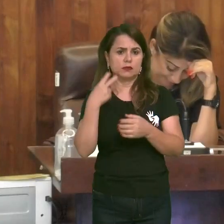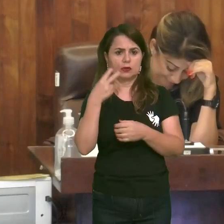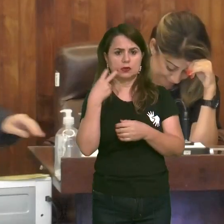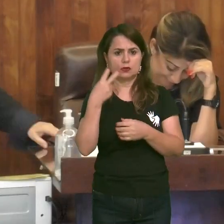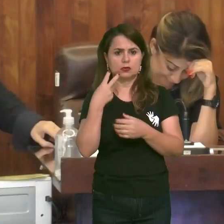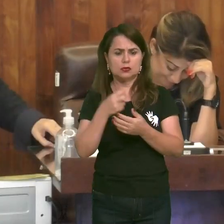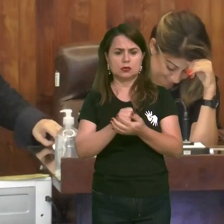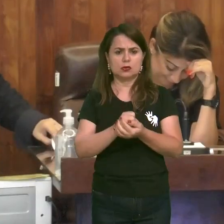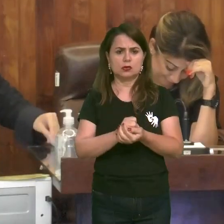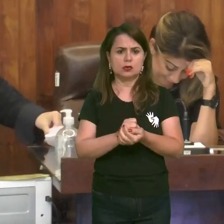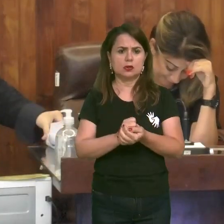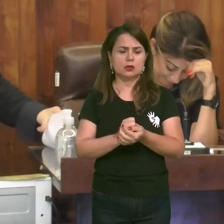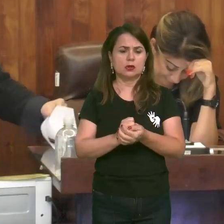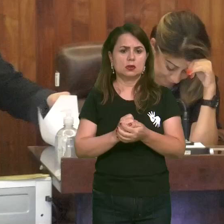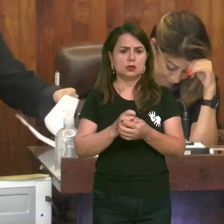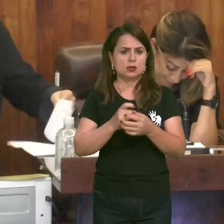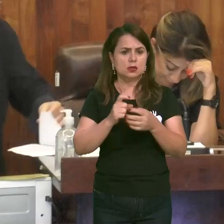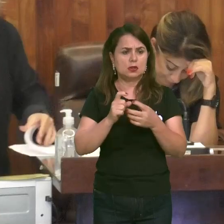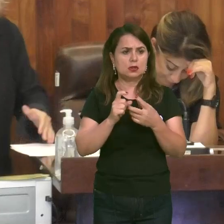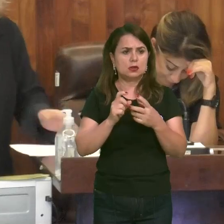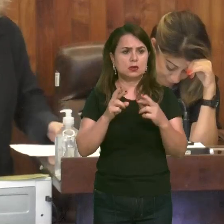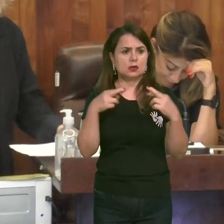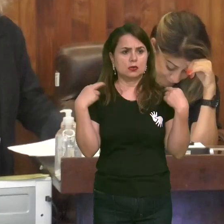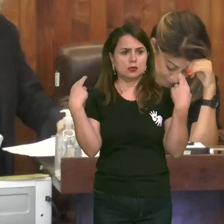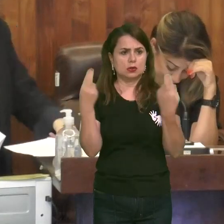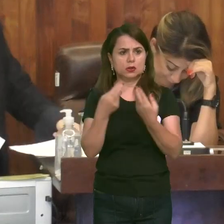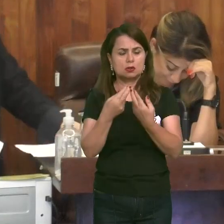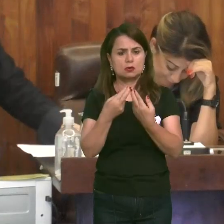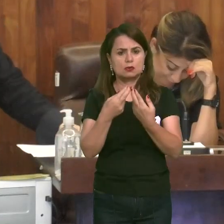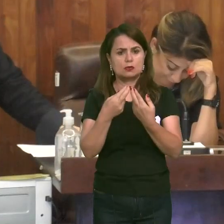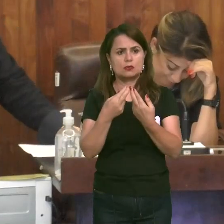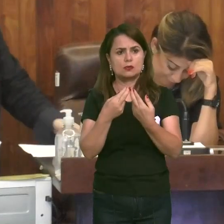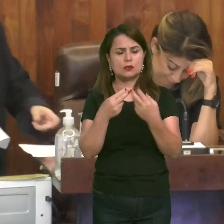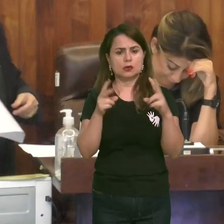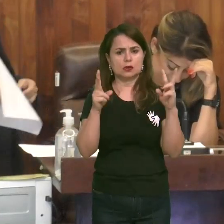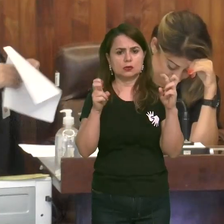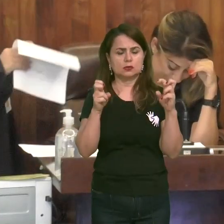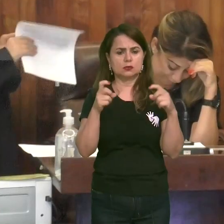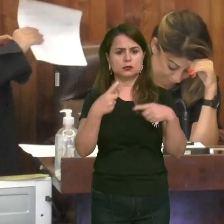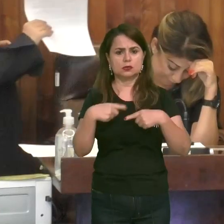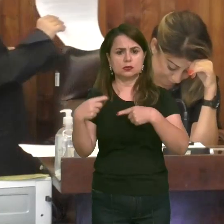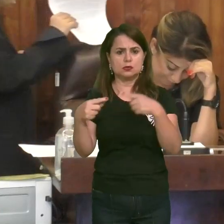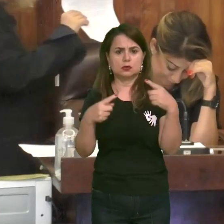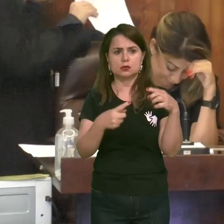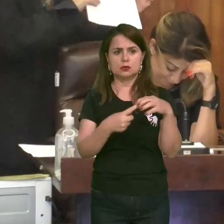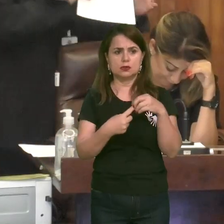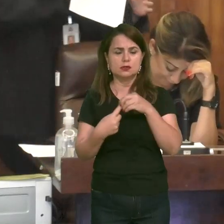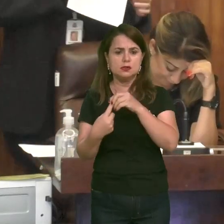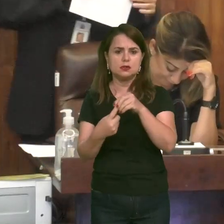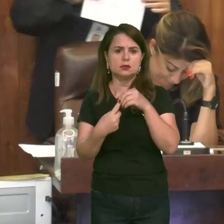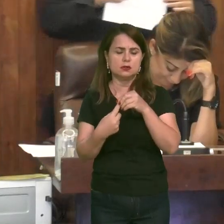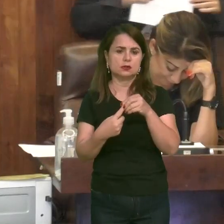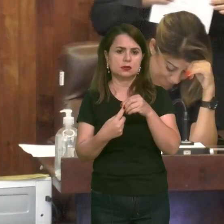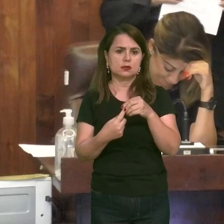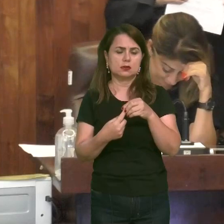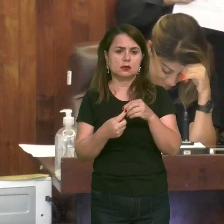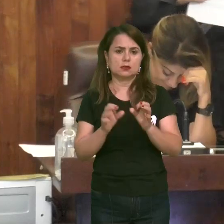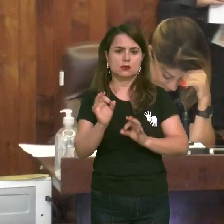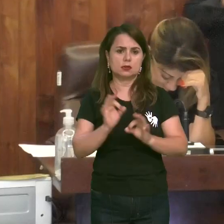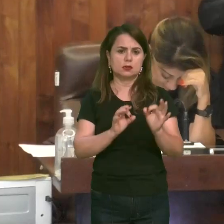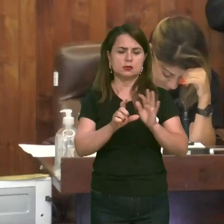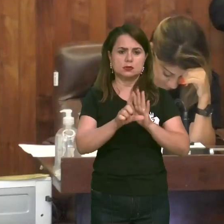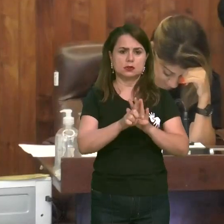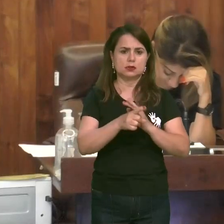a seguinte apresentação ordinária para deliberação contra a seguinte matéria discussão única do projeto Lei